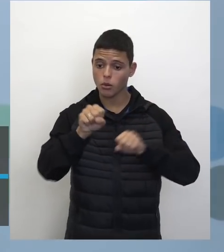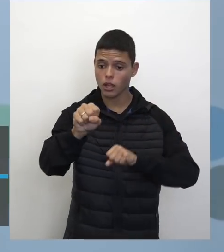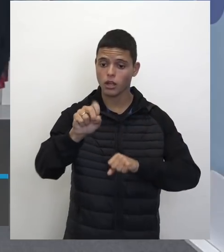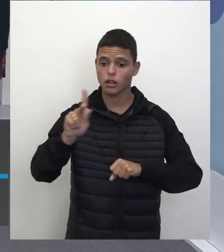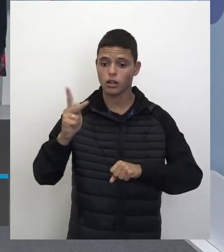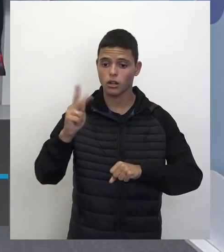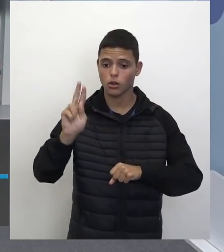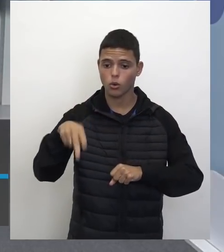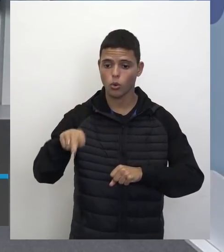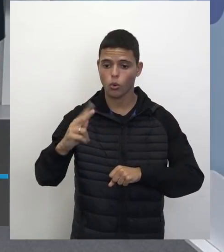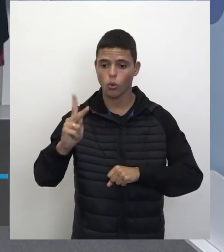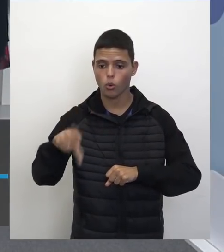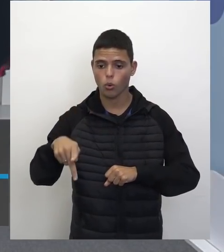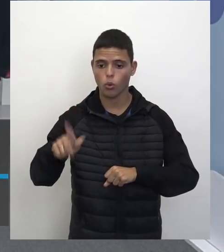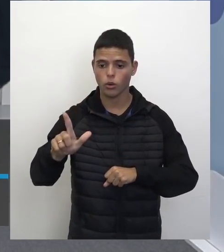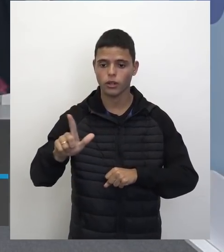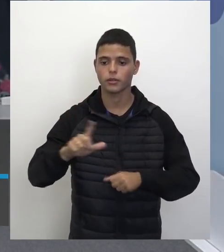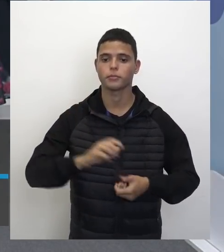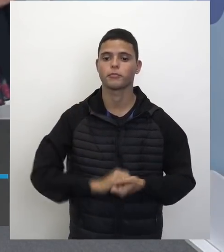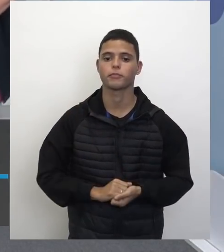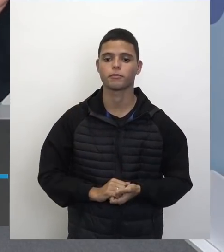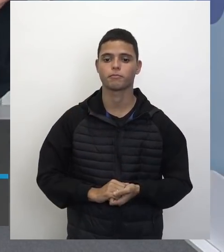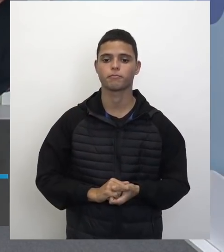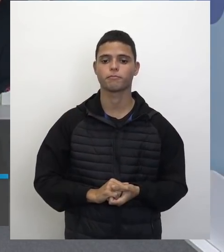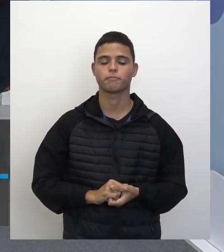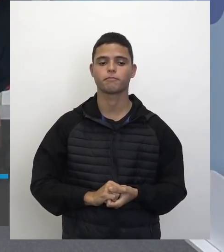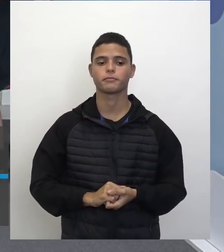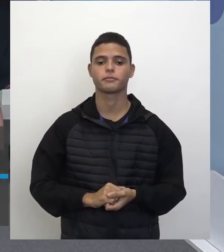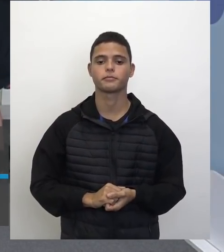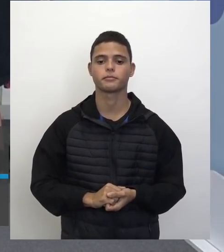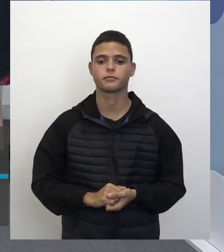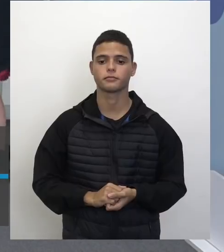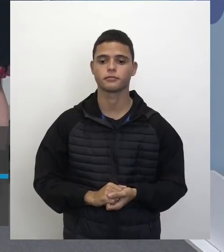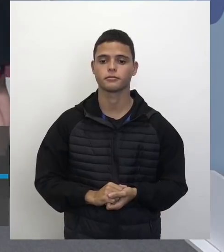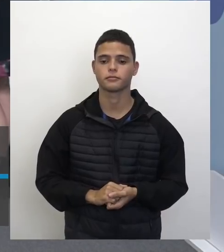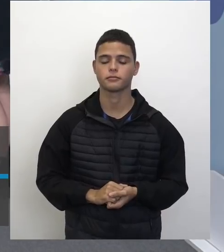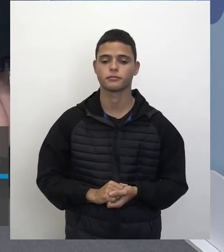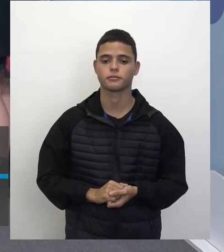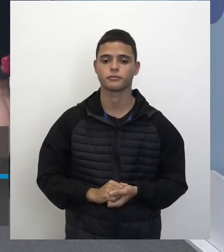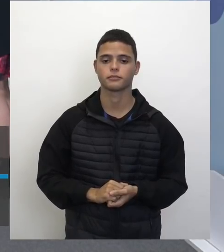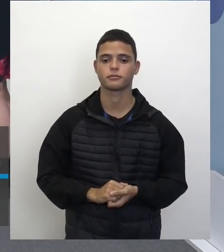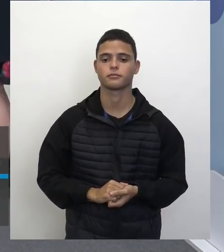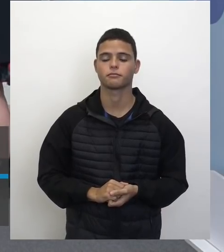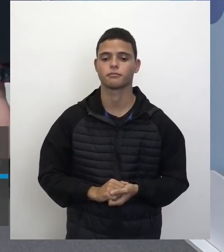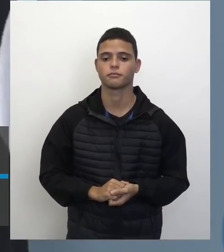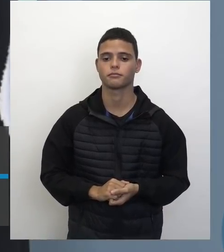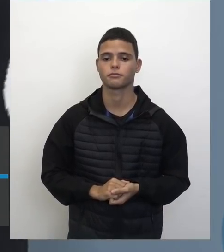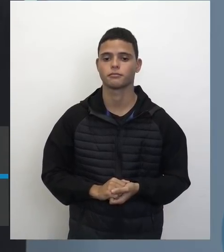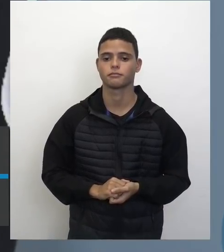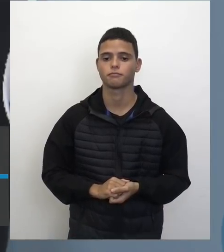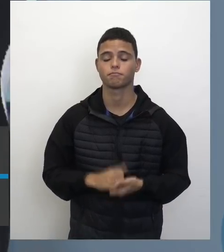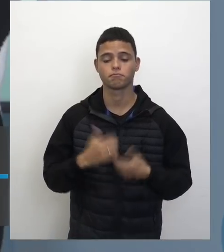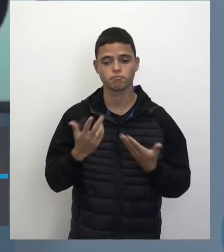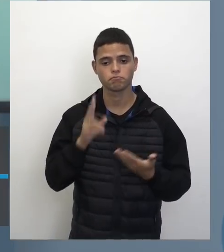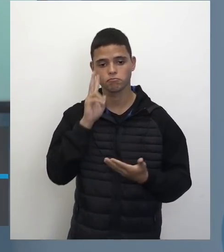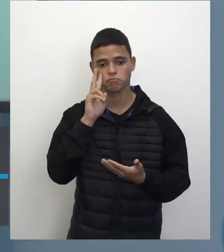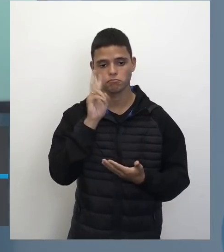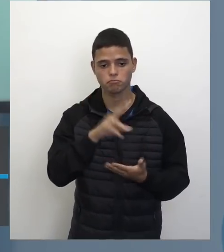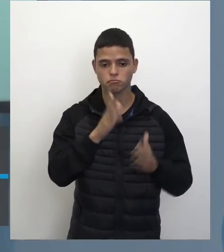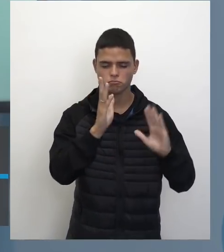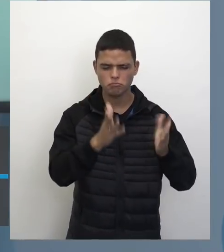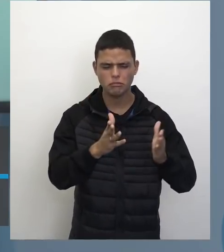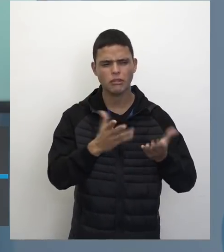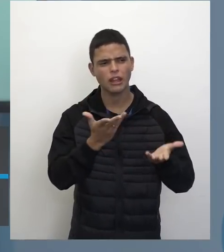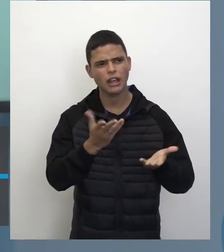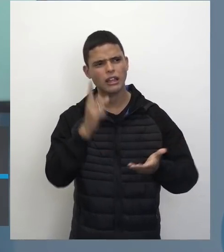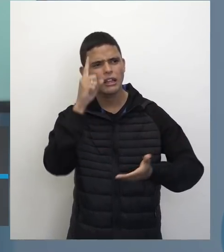vocês. She-Hulk. Existe a She-Hulk, vai sair até série da She-Hulk. Fé. E aí, Então, a gente viu. Aí você vai falar, mas tá